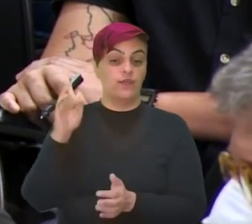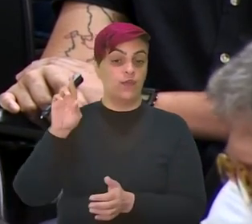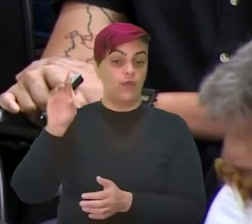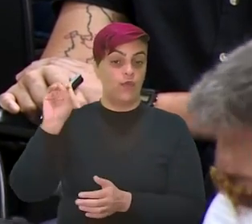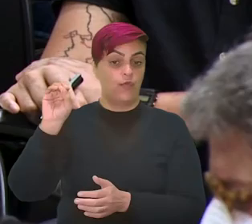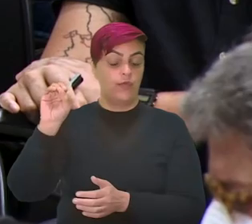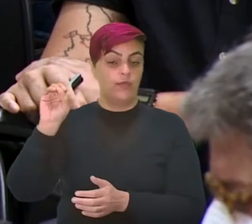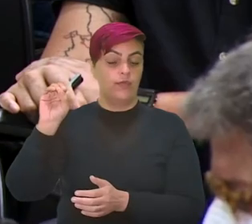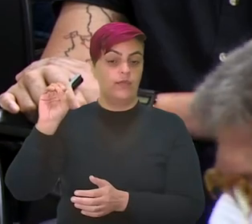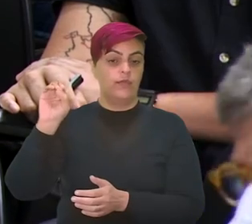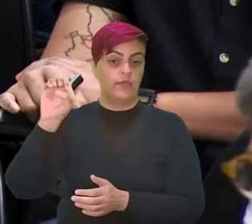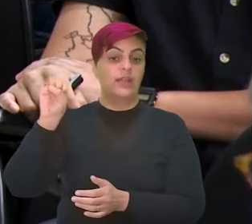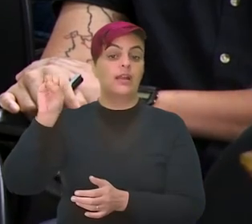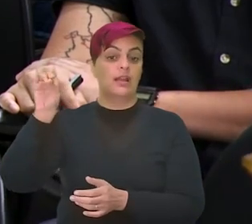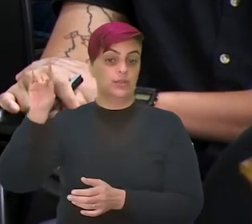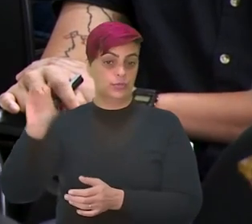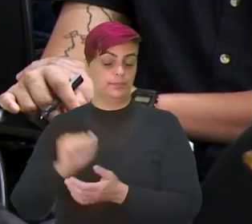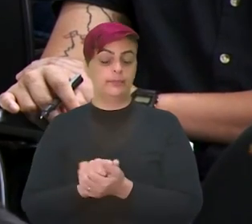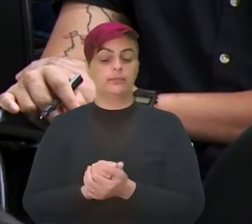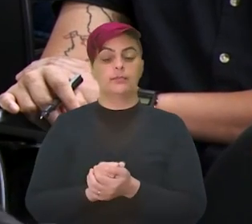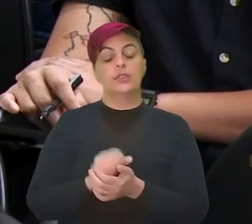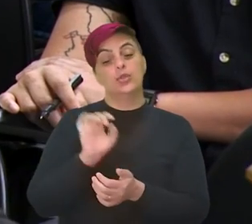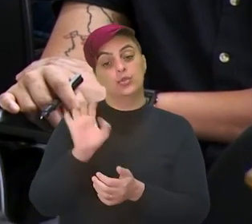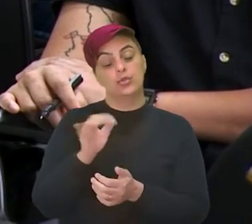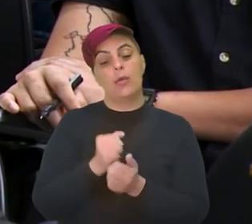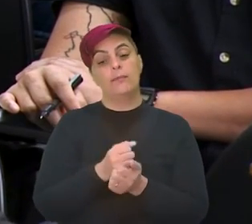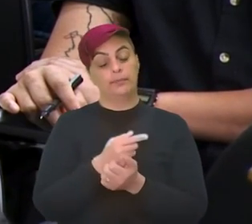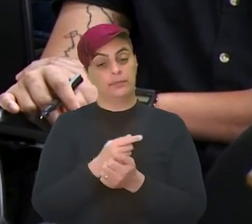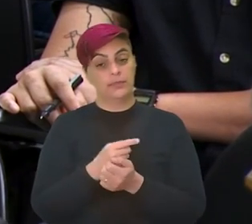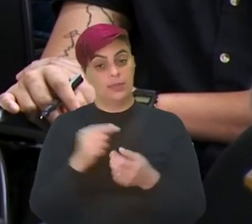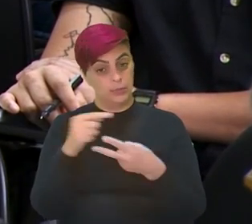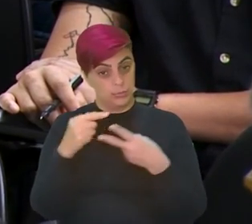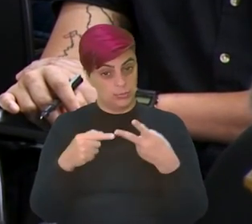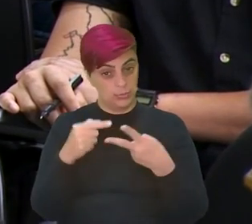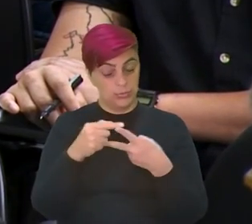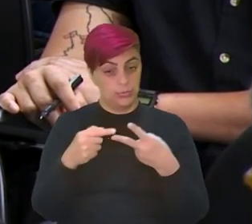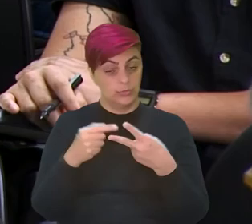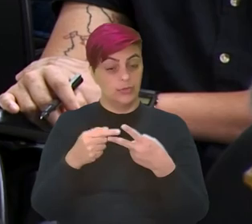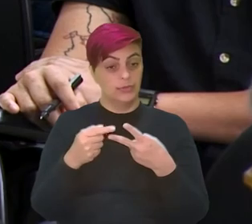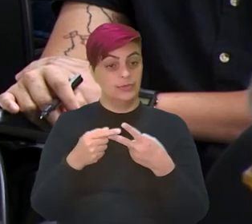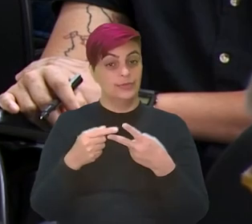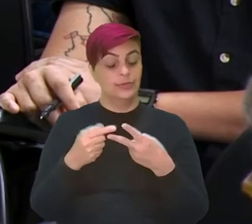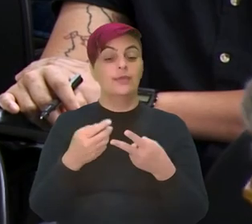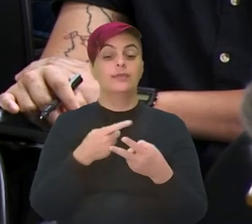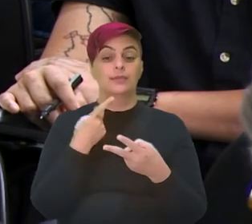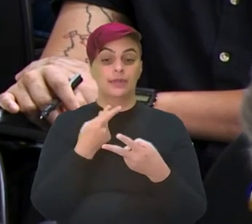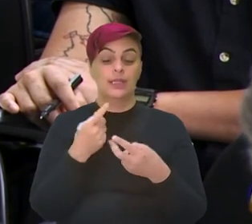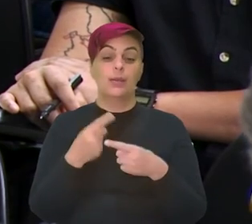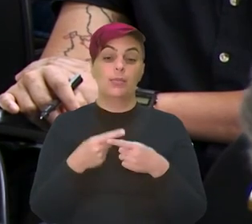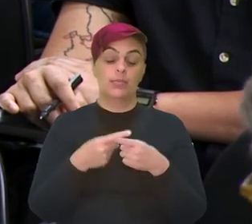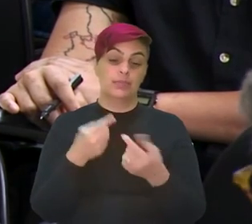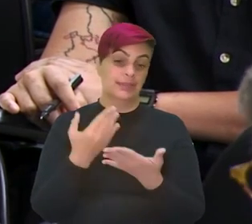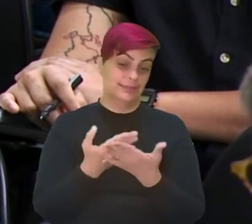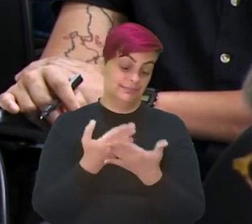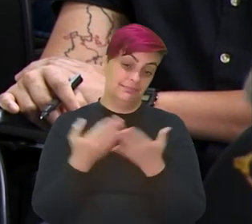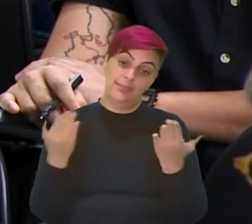quem conversar. Então, só queria fazer essas duas observações, porque na sua aula gravada